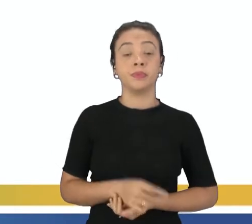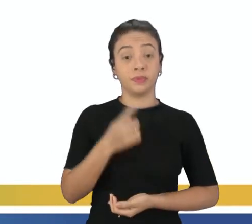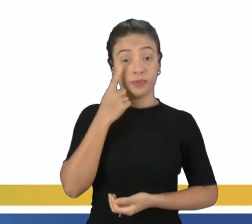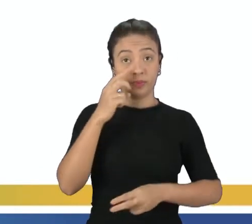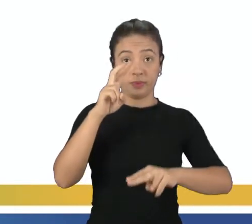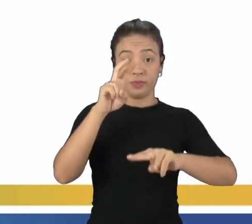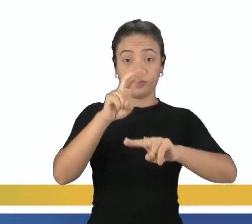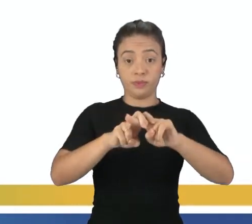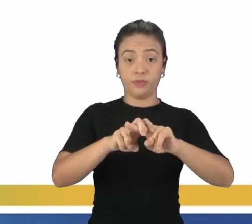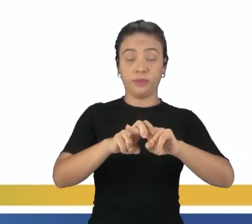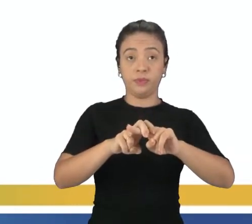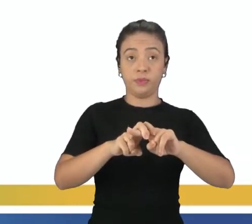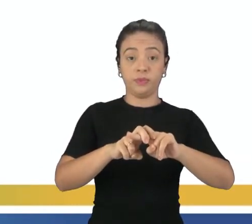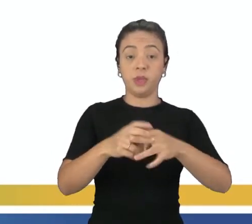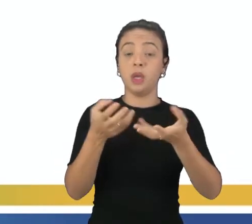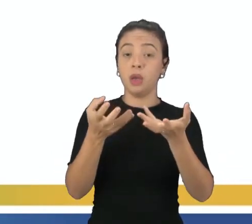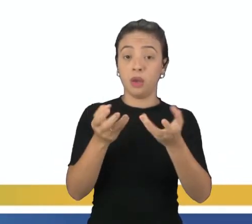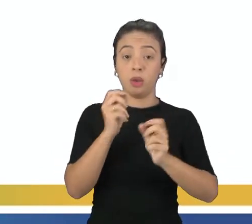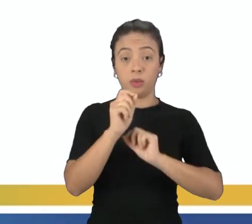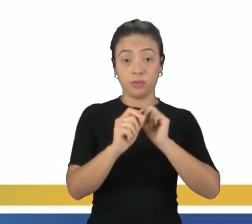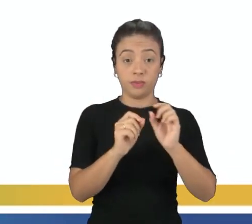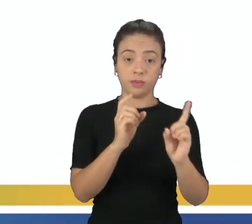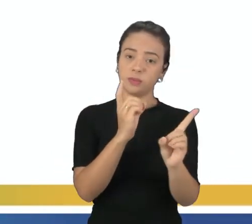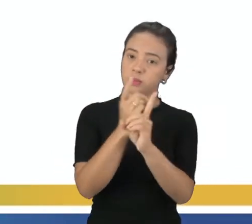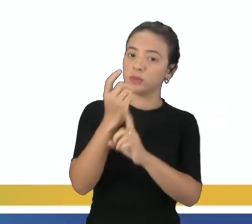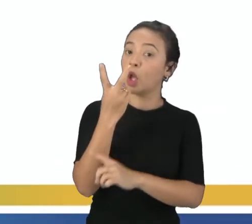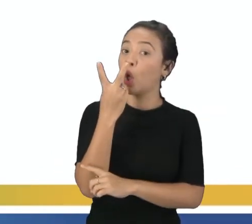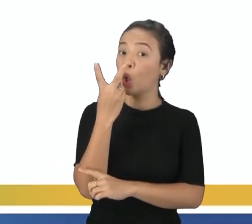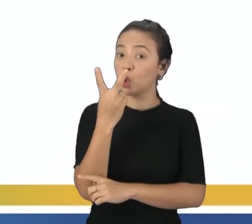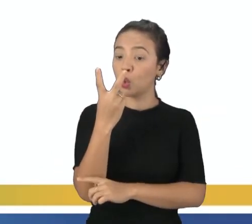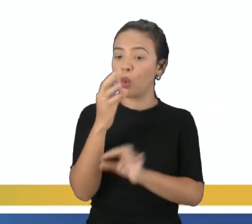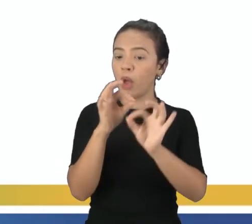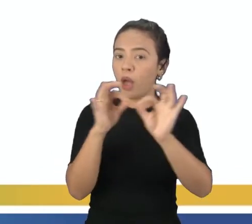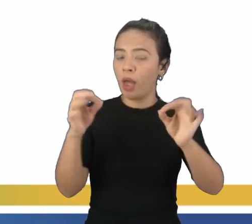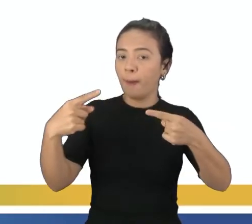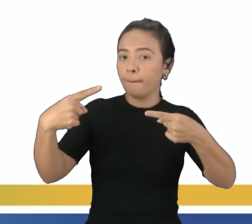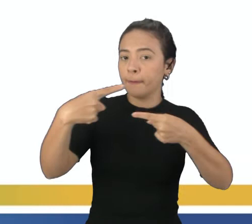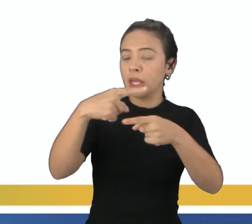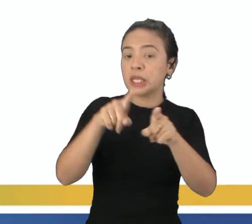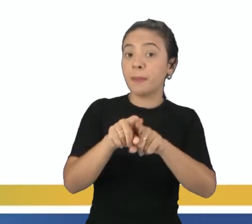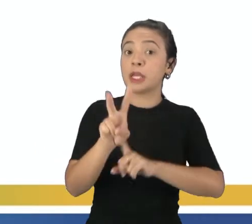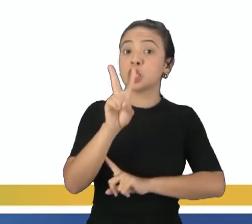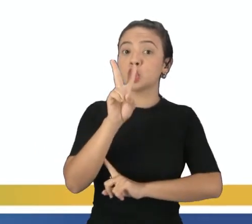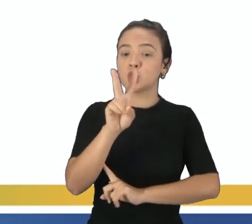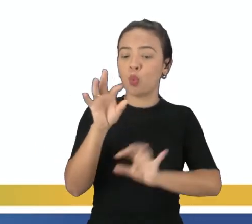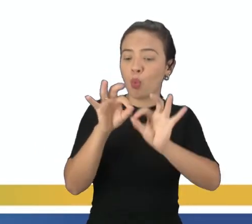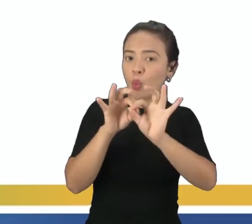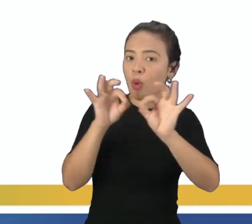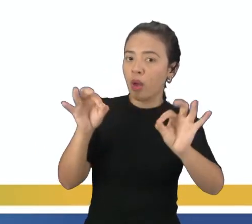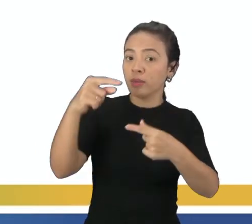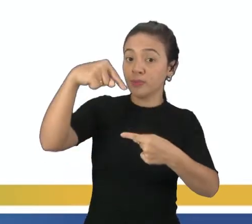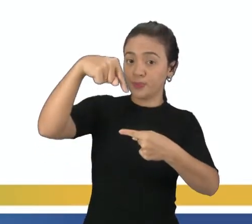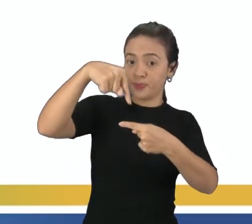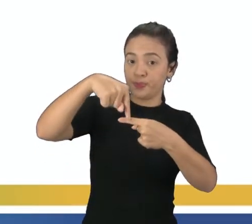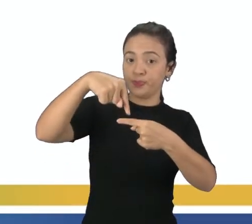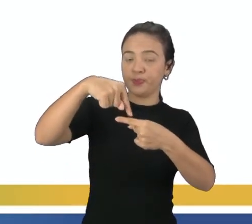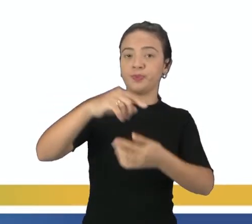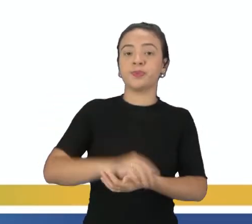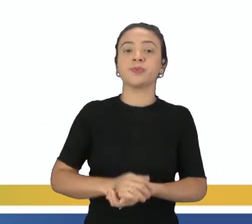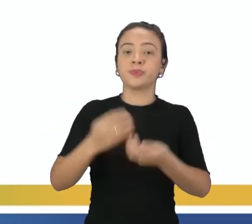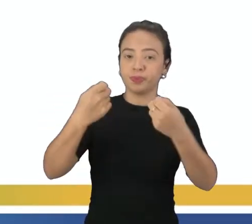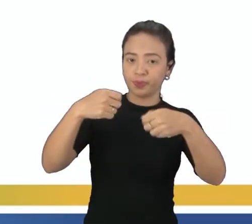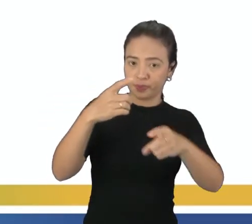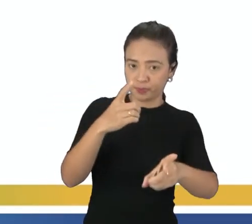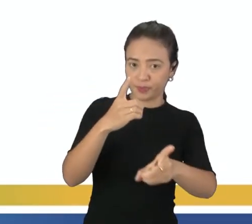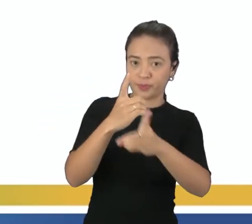cadeira, certinho? E eu quero encontrar aquele par de retas que sejam paralelas e aquele par de retas que sejam perpendiculares.